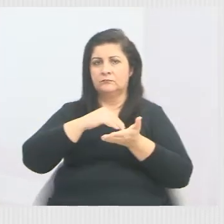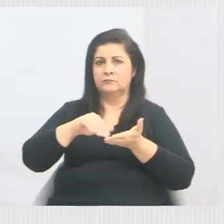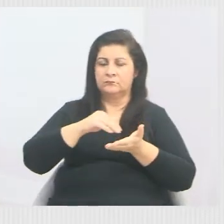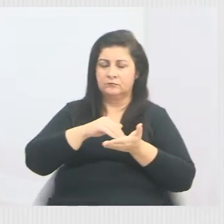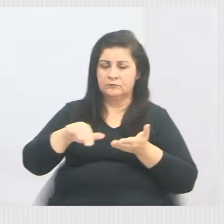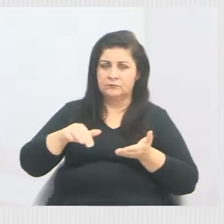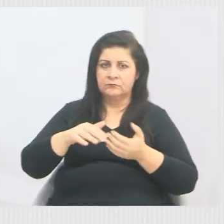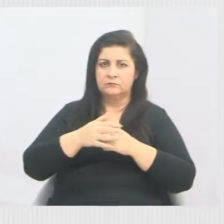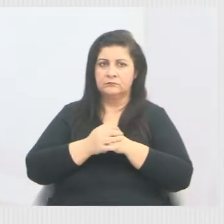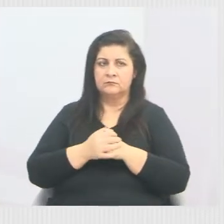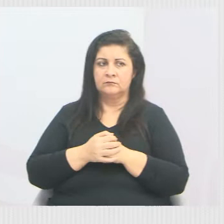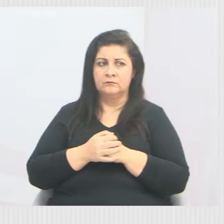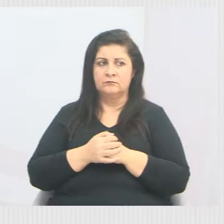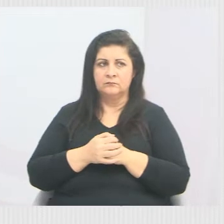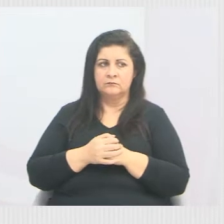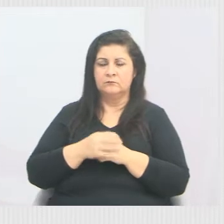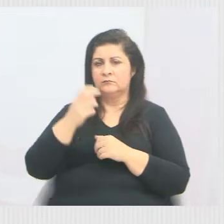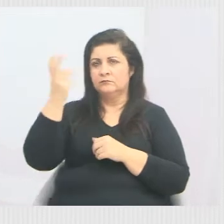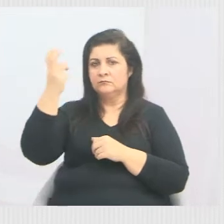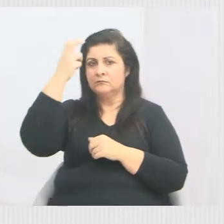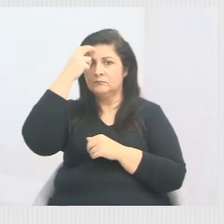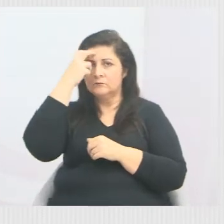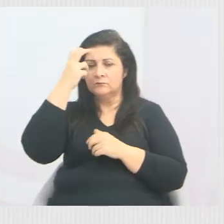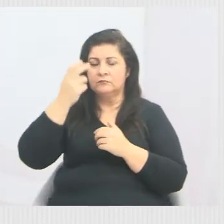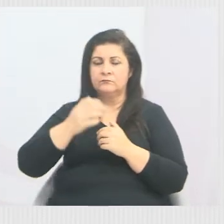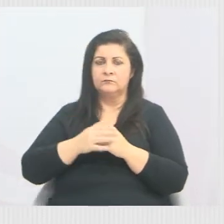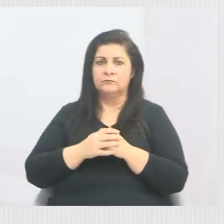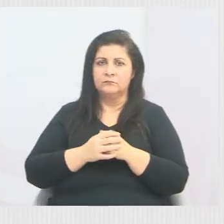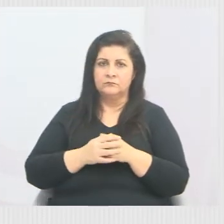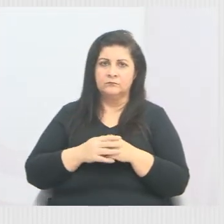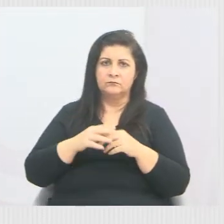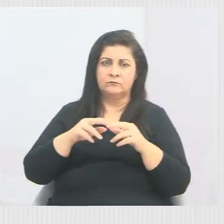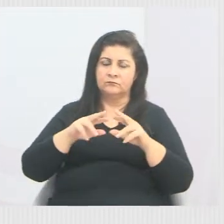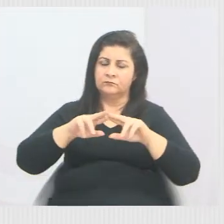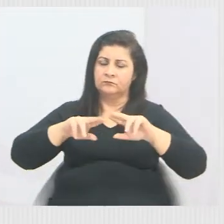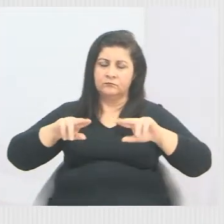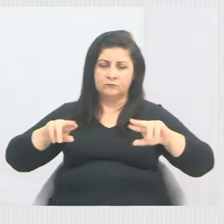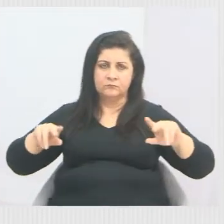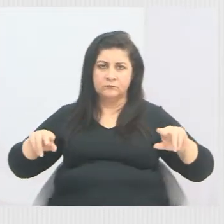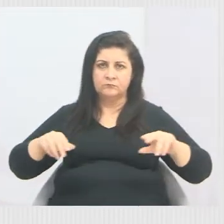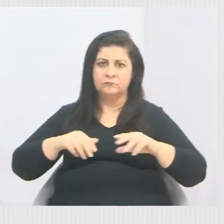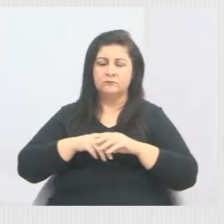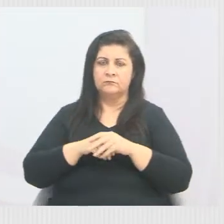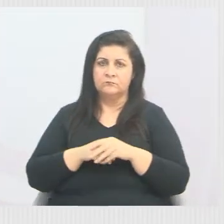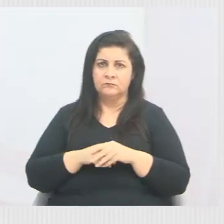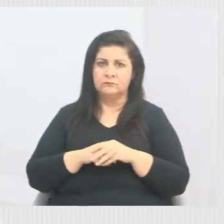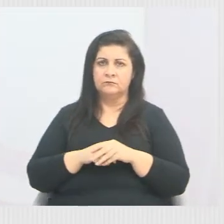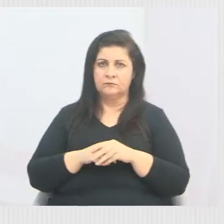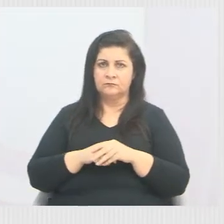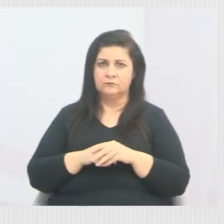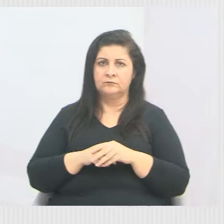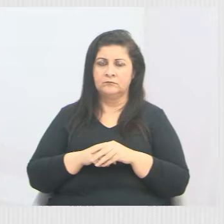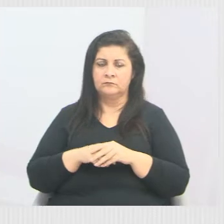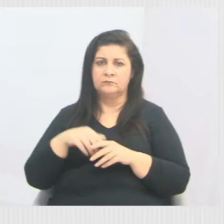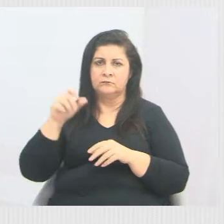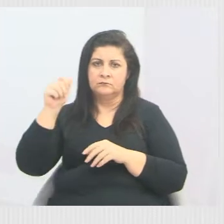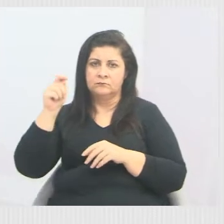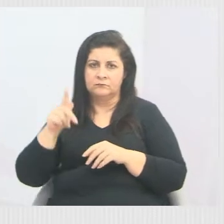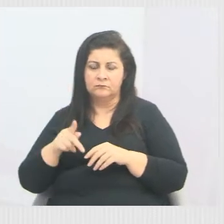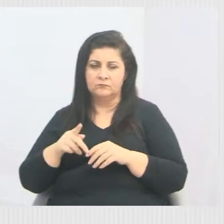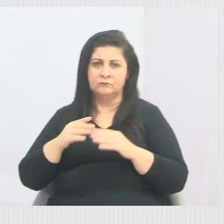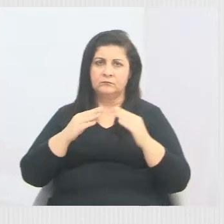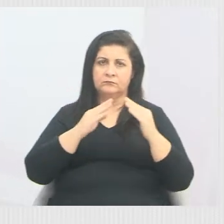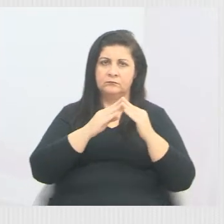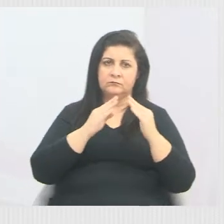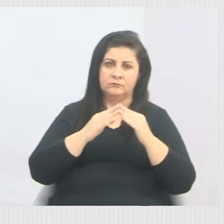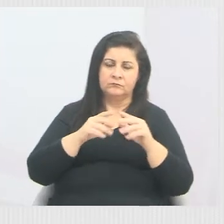estão incorporadas aqui dentro, como cultura, né, os índices orçamentários, reservas de contingência, regime próprio de previdência,